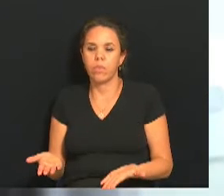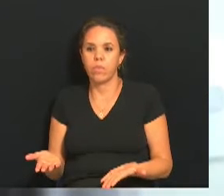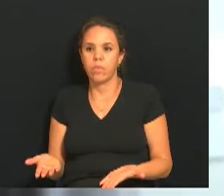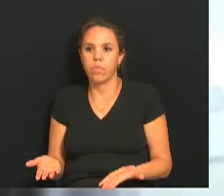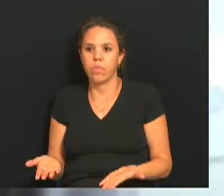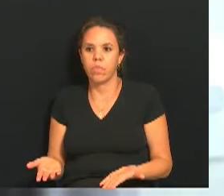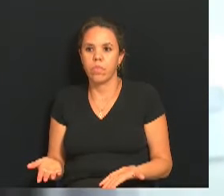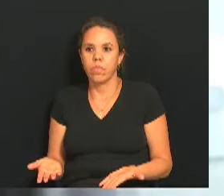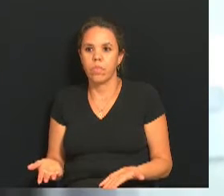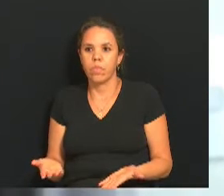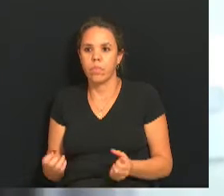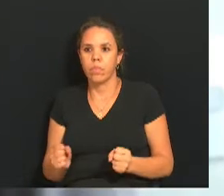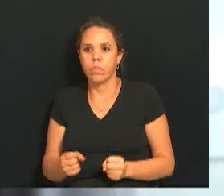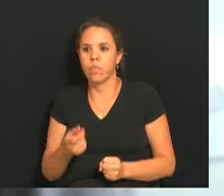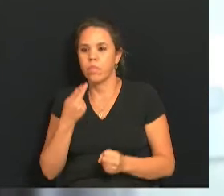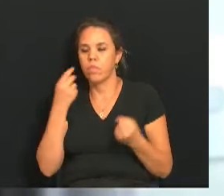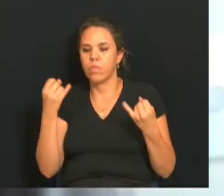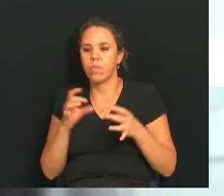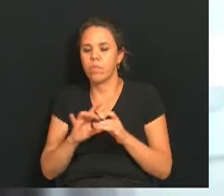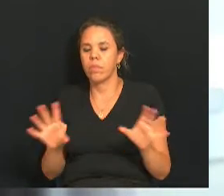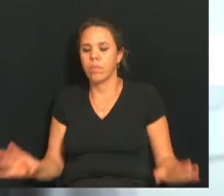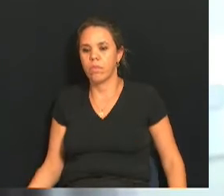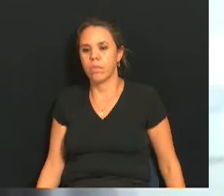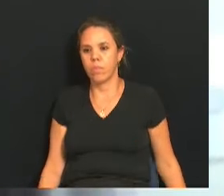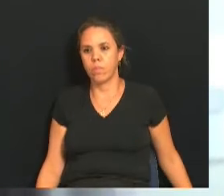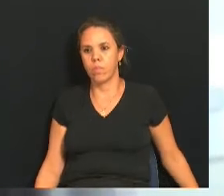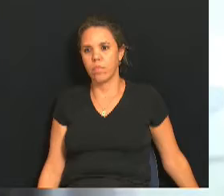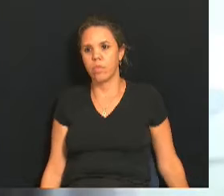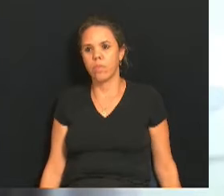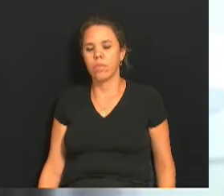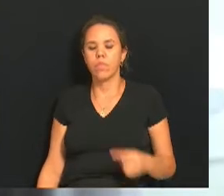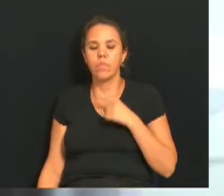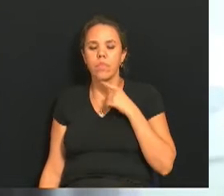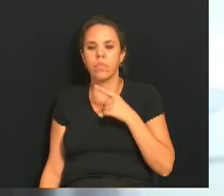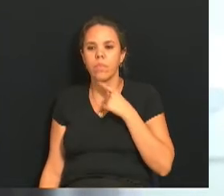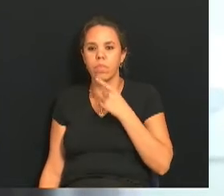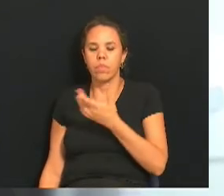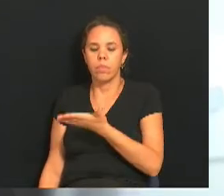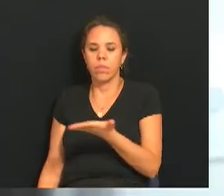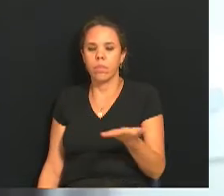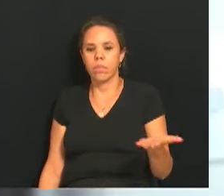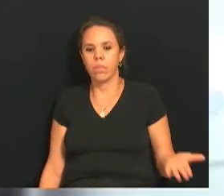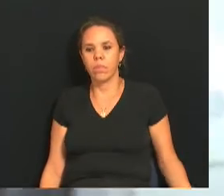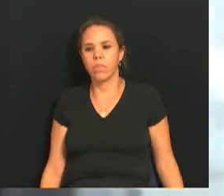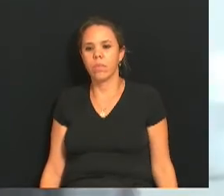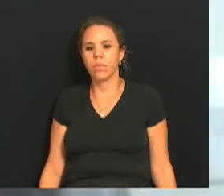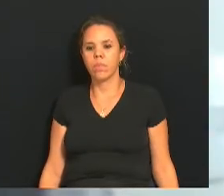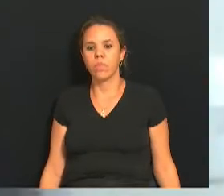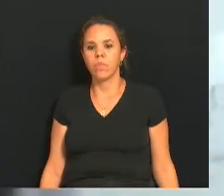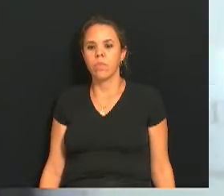poder falar e me coloco à disposição para qualquer esclarecimento que for necessário.